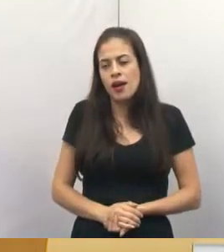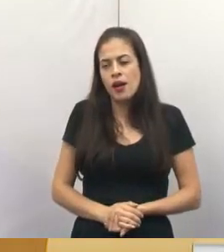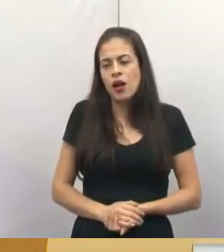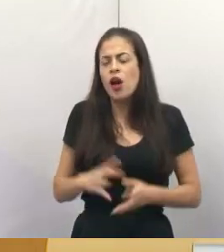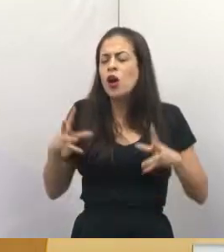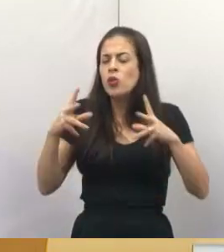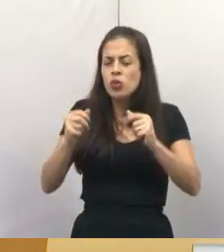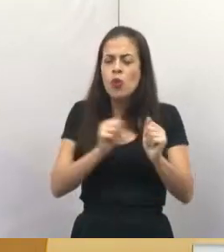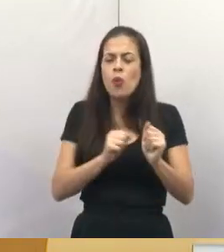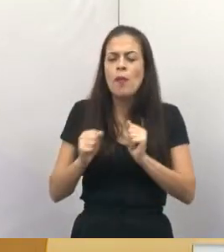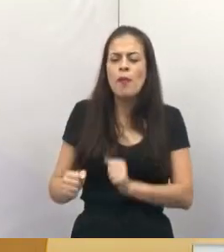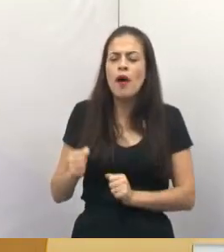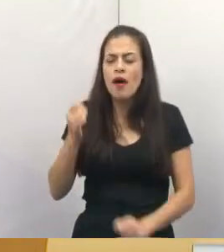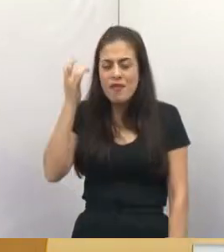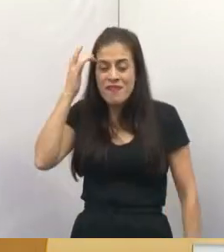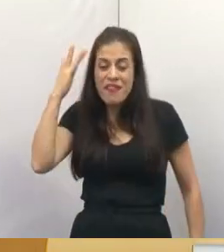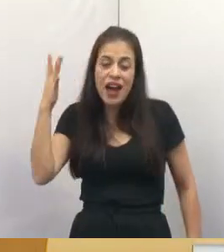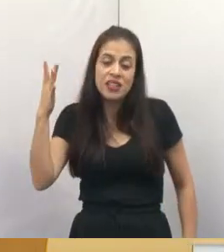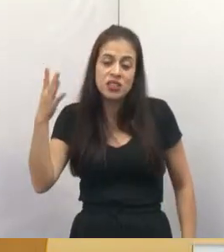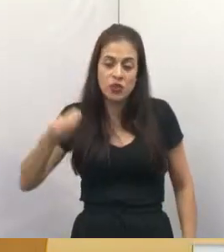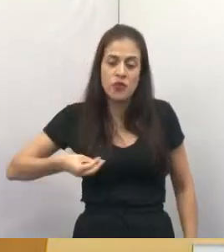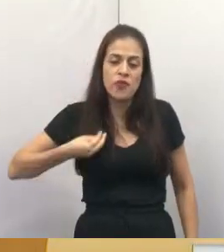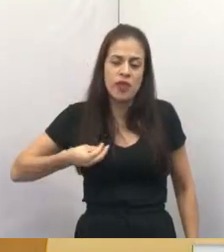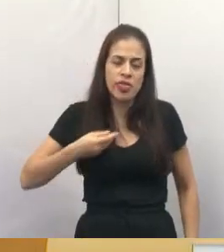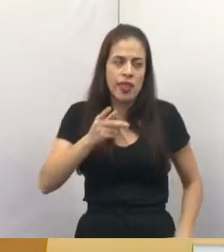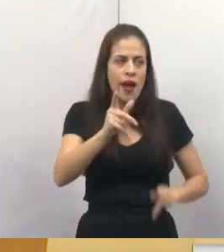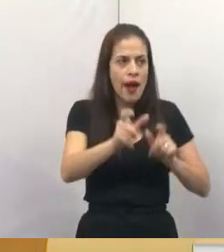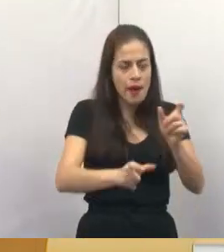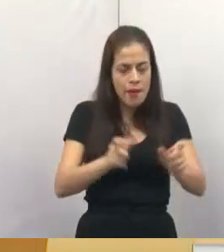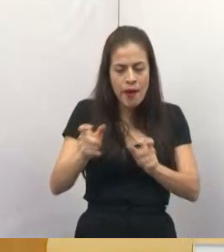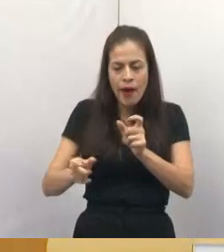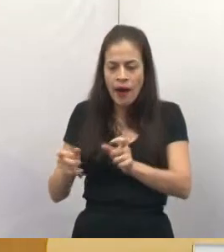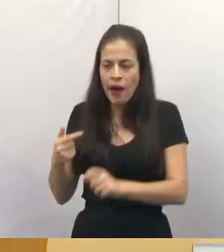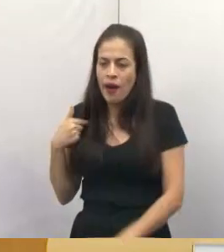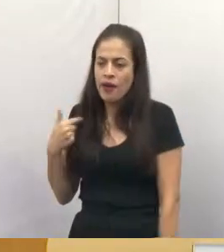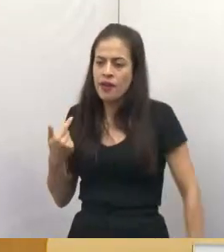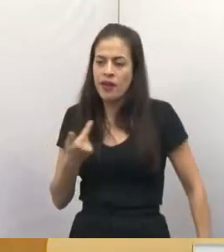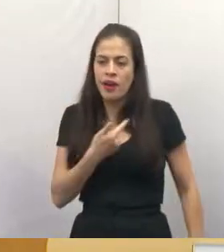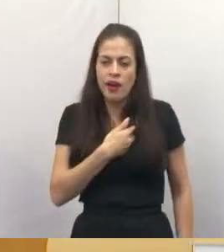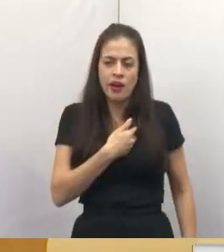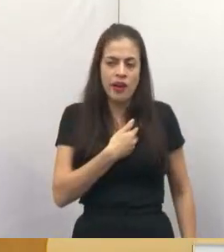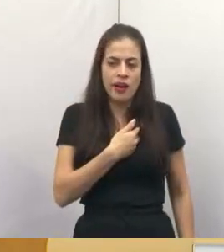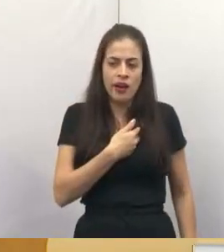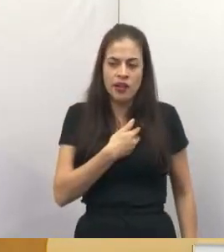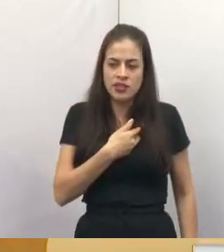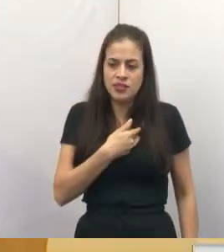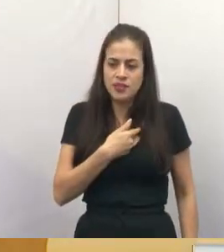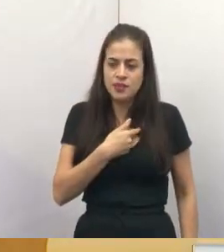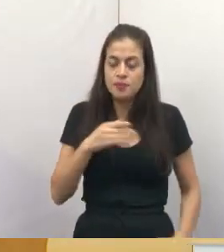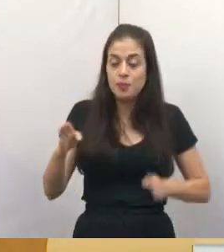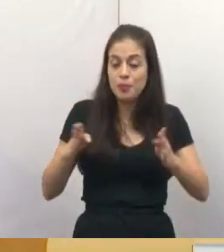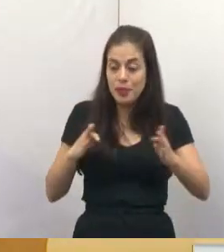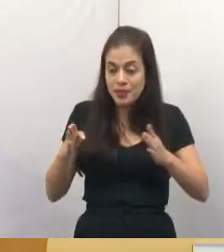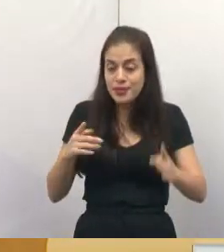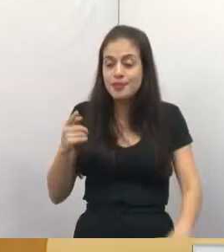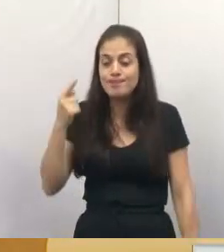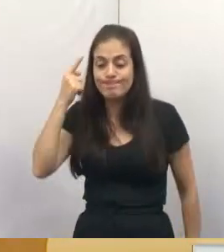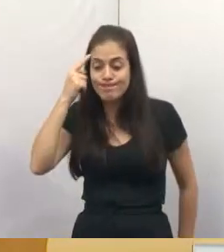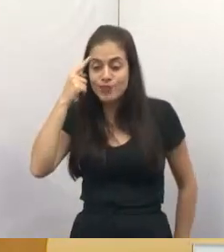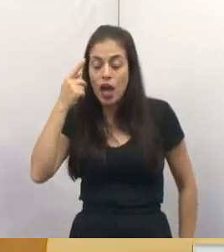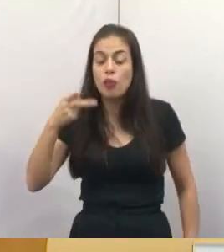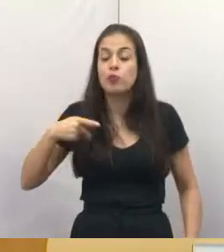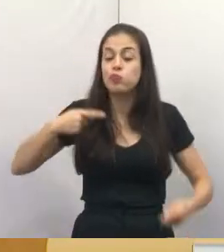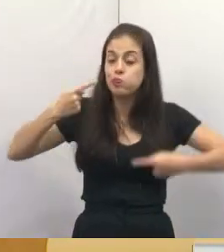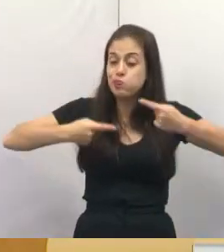puder facilitar aí a vida das pessoas, é nisso que a gente pauta a nossa legislatura. O político ele tem